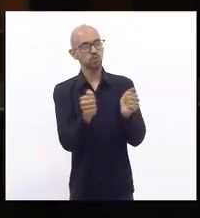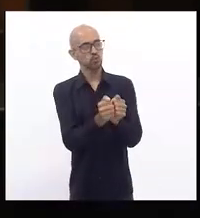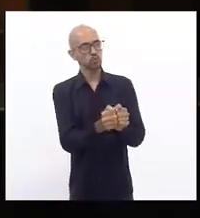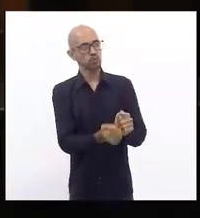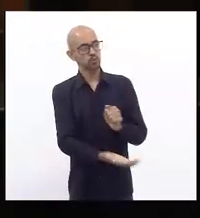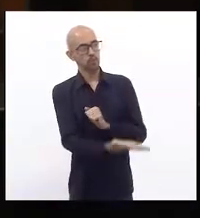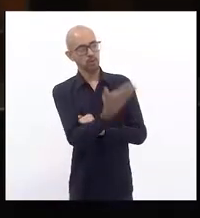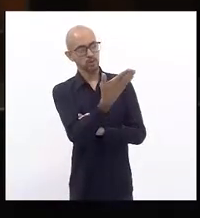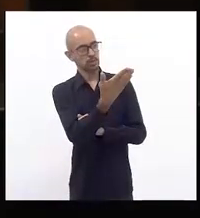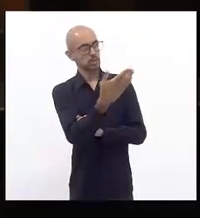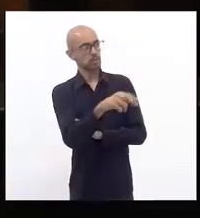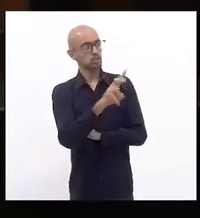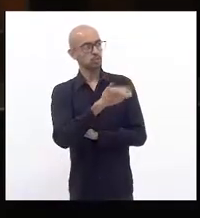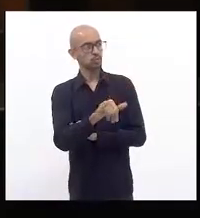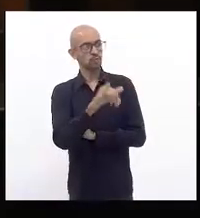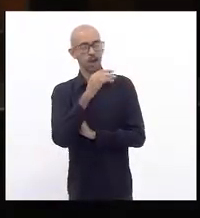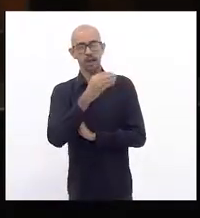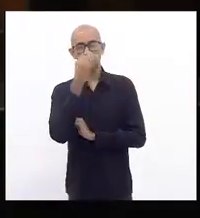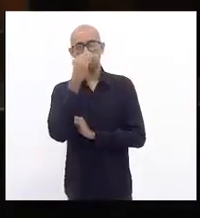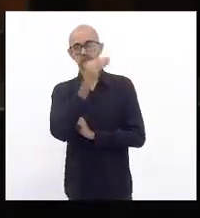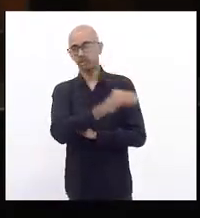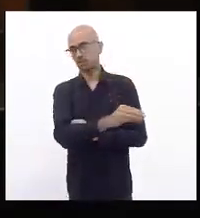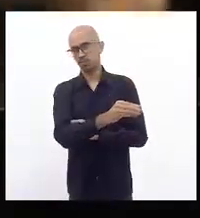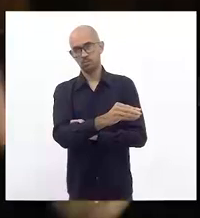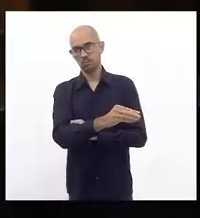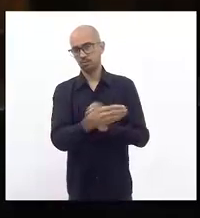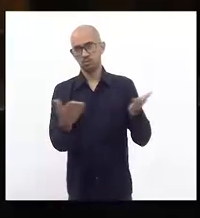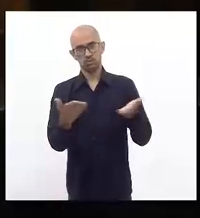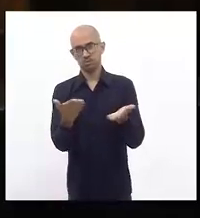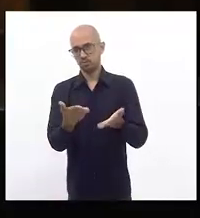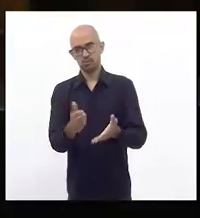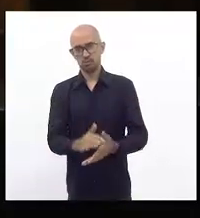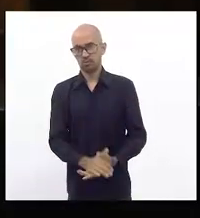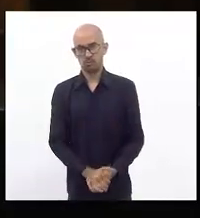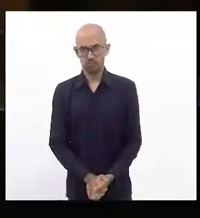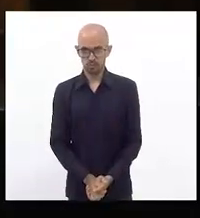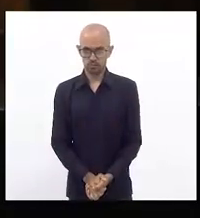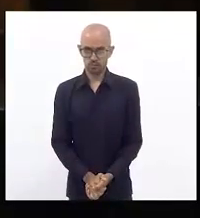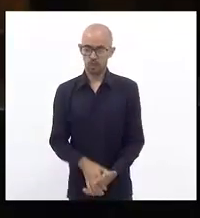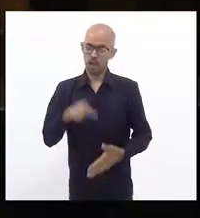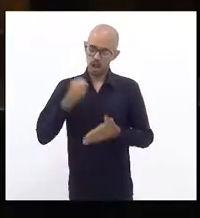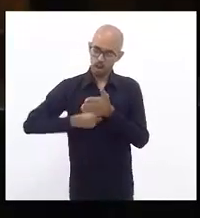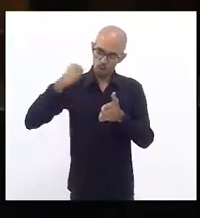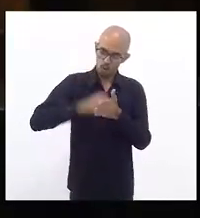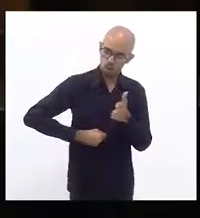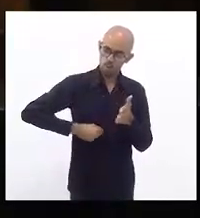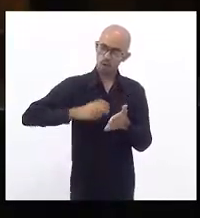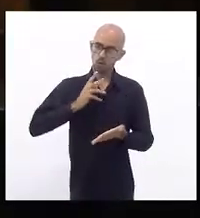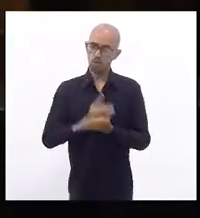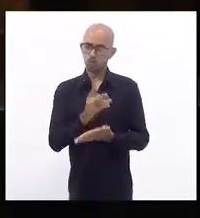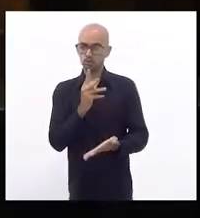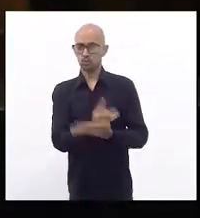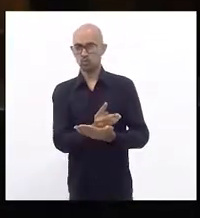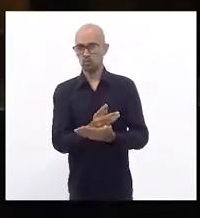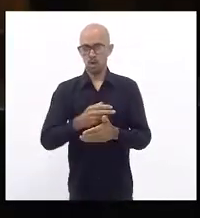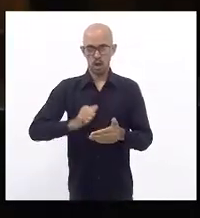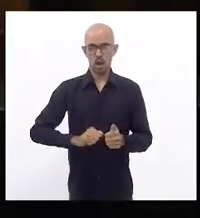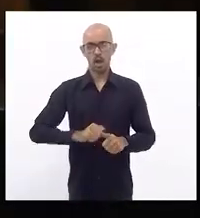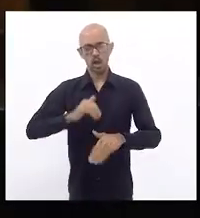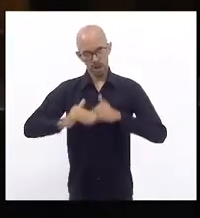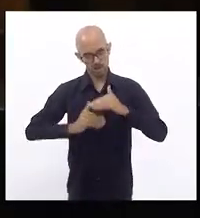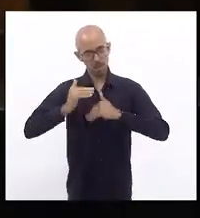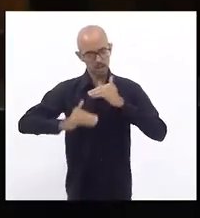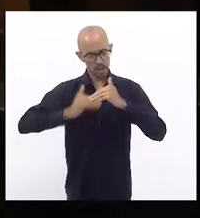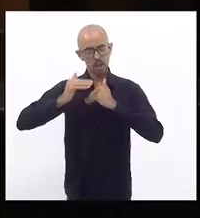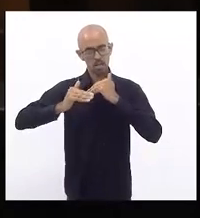vamos deixar de estar do lado de vocês agora. A luta continua. A caminhada ainda é